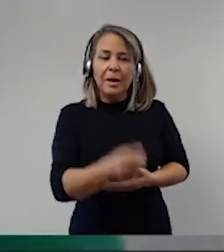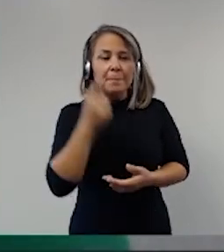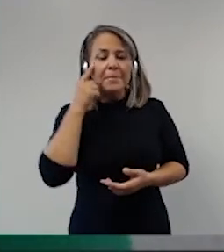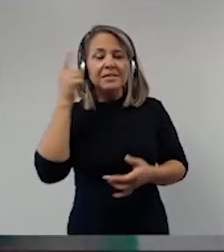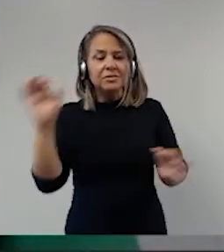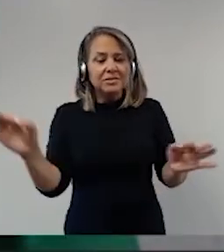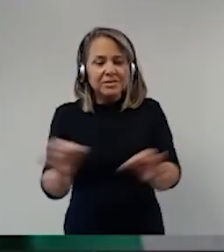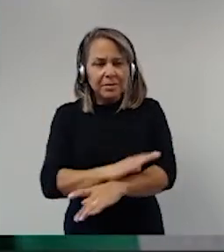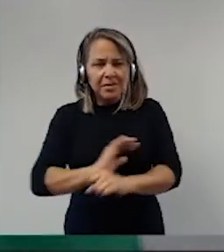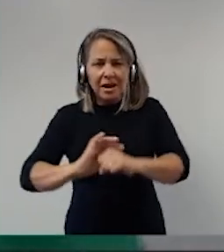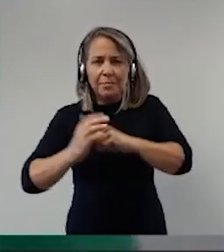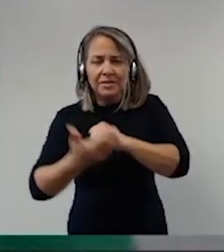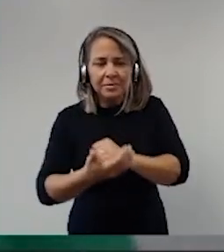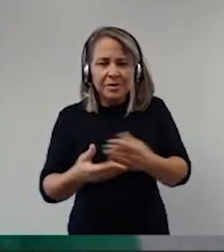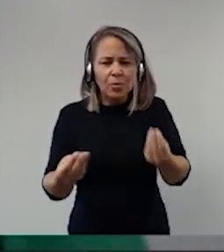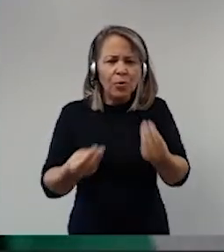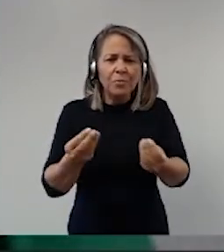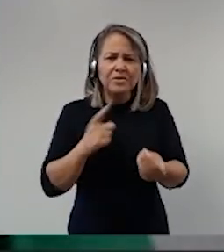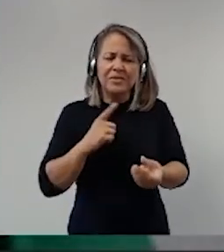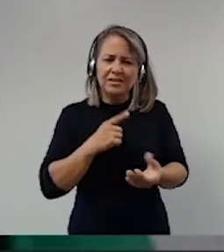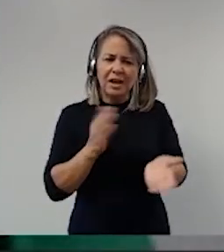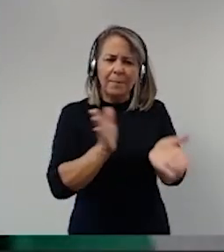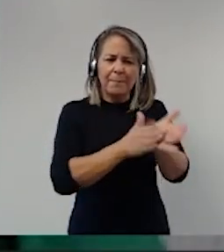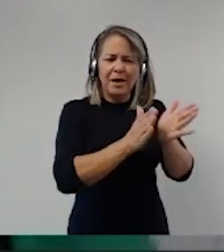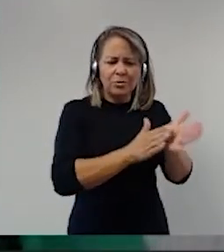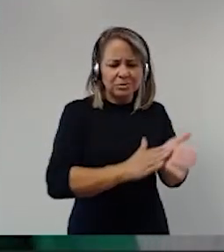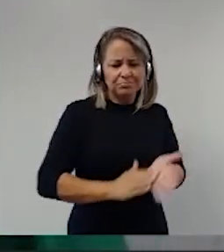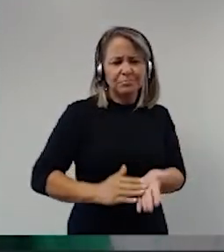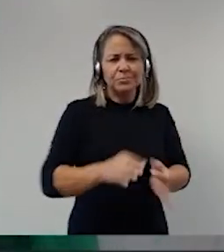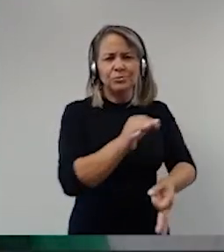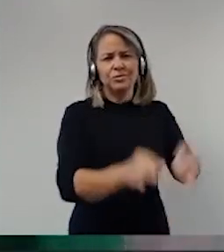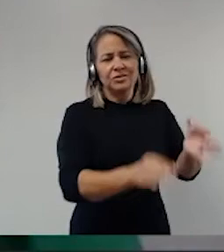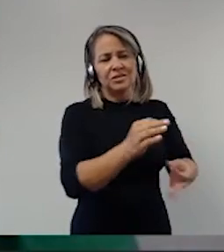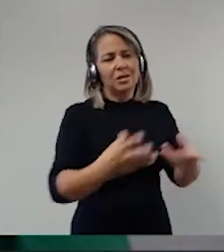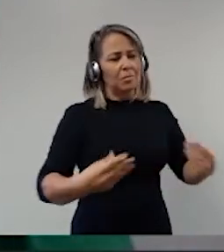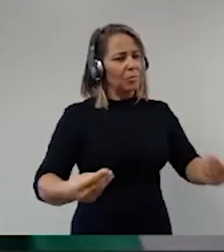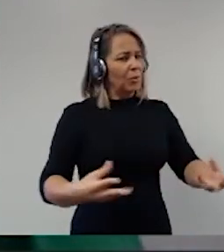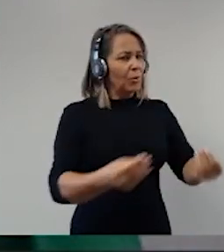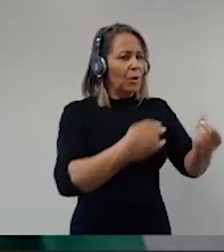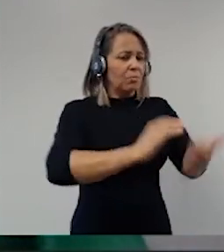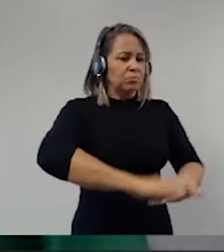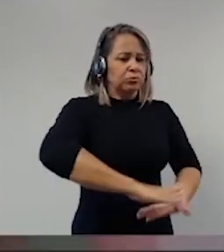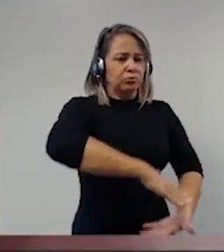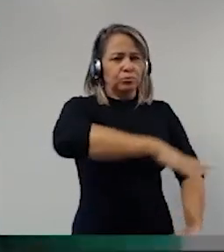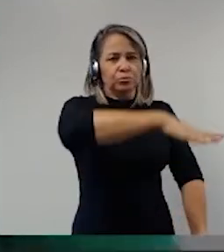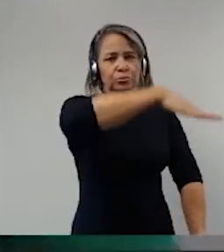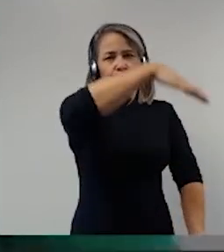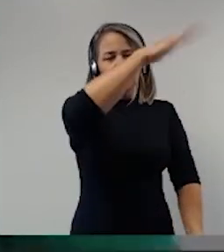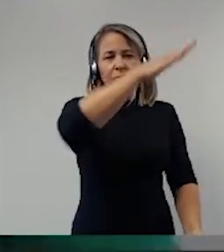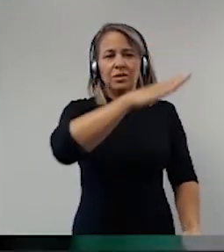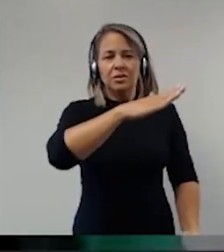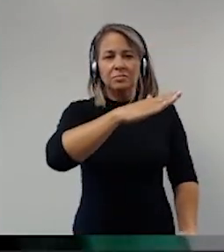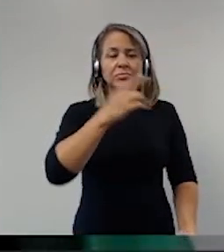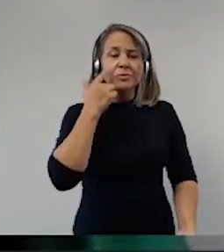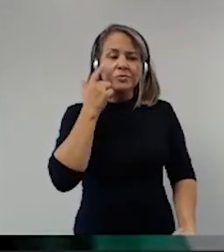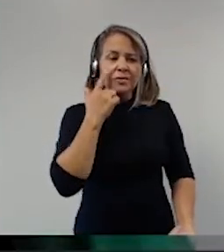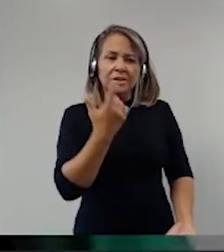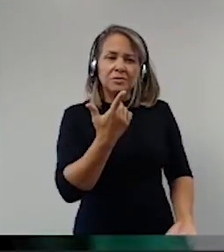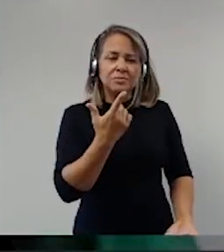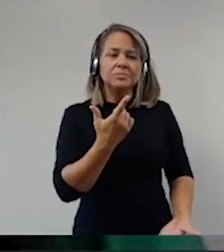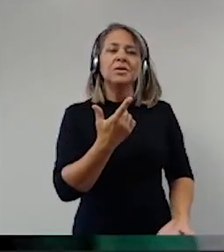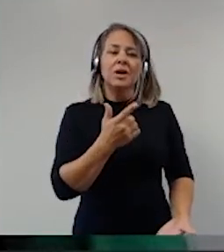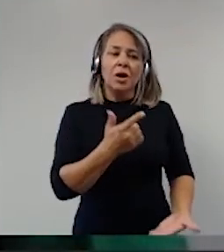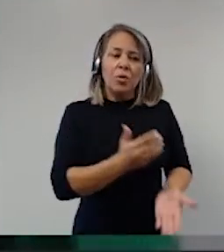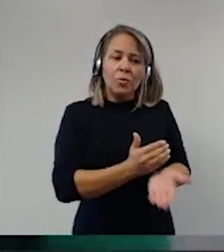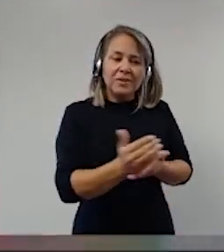a pandemia, como vai estar a pauta dos juizados? Como é que vai estar a pauta desses processos? A gente já está tendo processo que está sendo marcado em